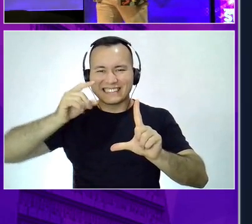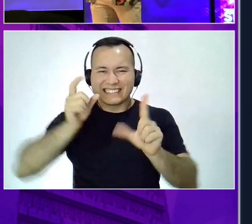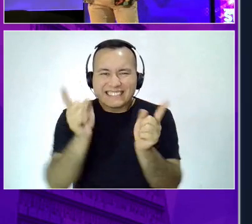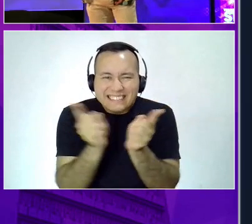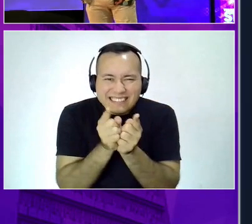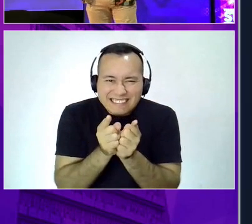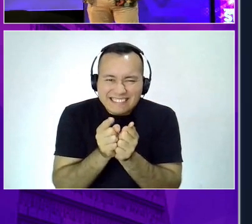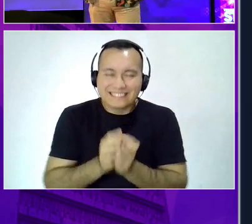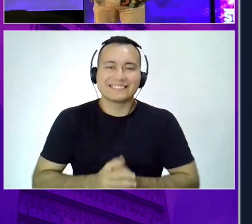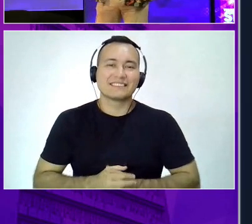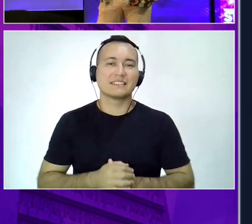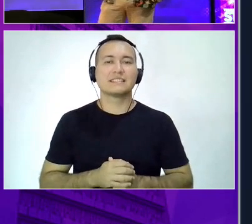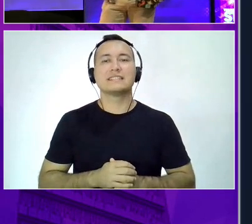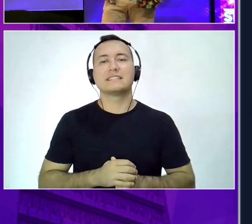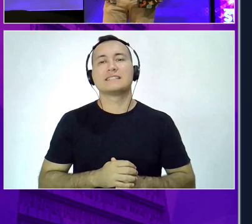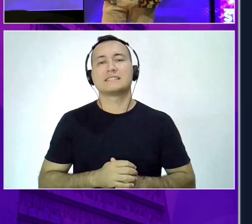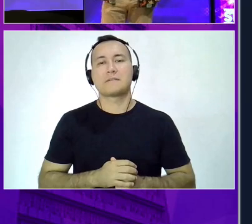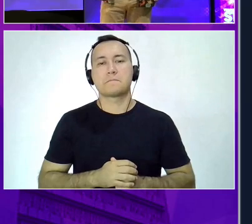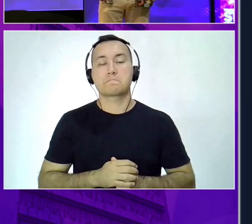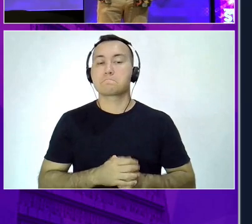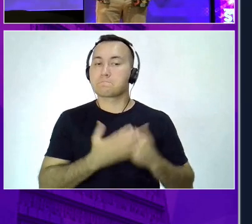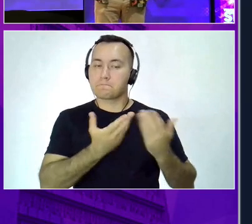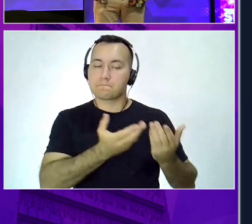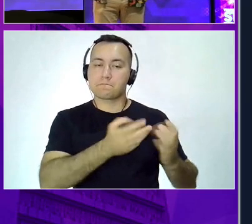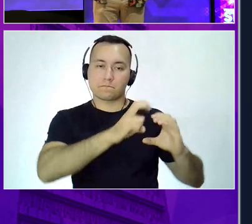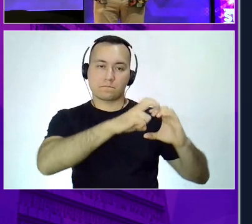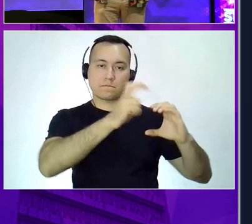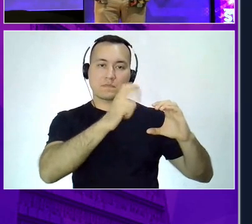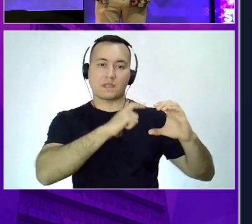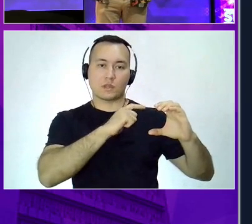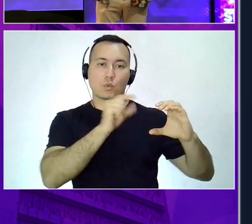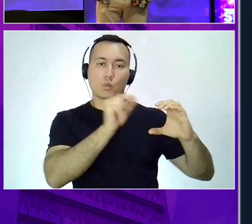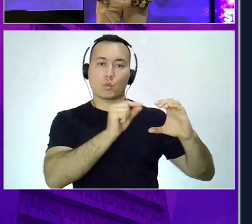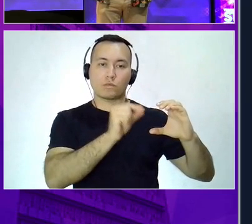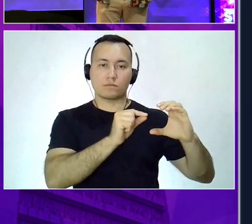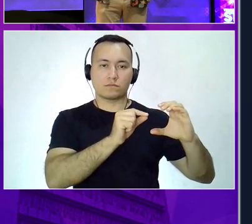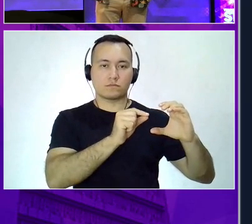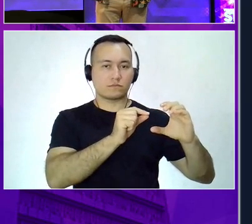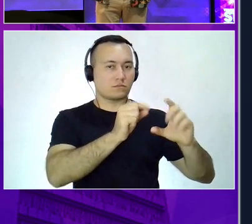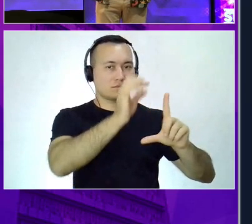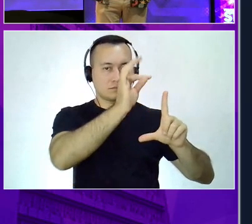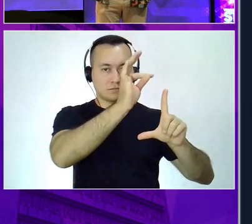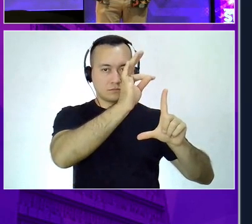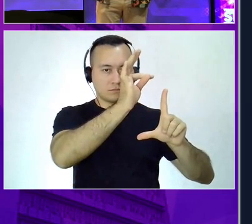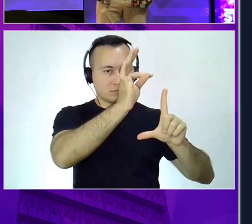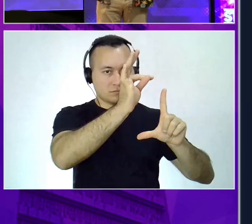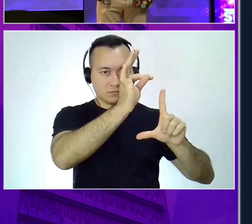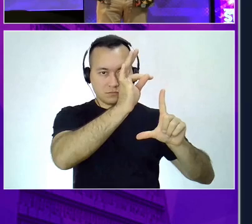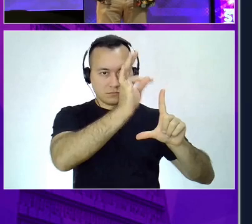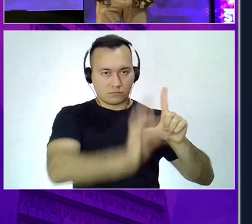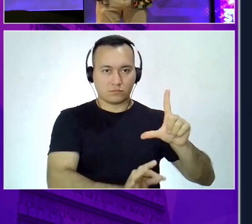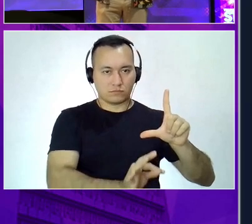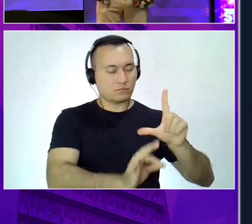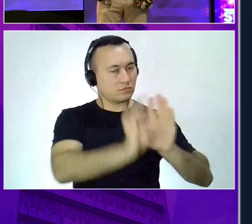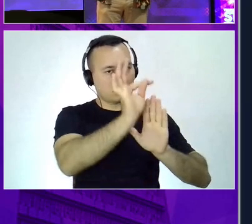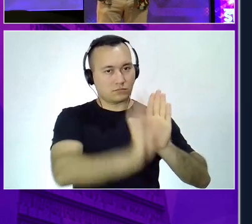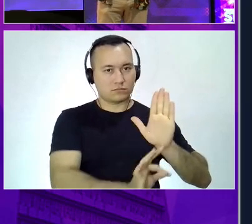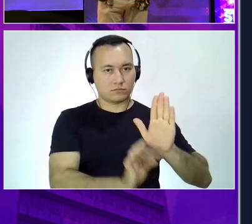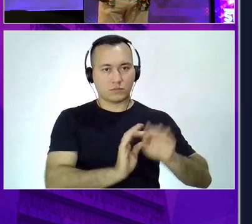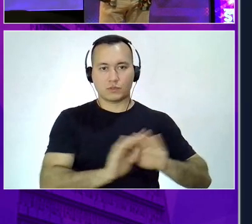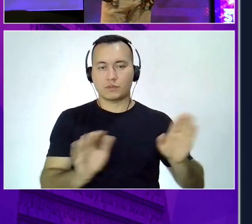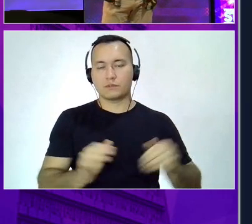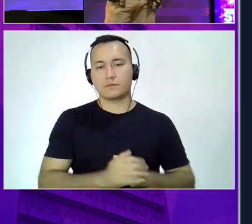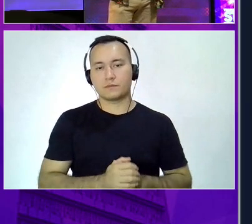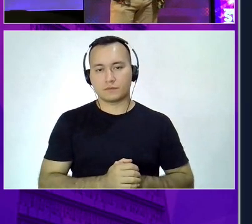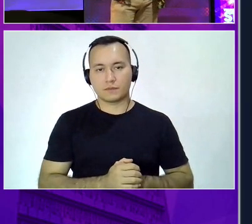Quando você está conversando com o chat GPT, você tem, primeiro, é uma conversa textual, né? Então, se vem por voz, você tem que transcrever.